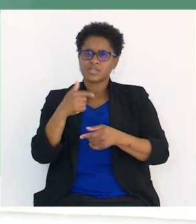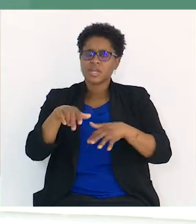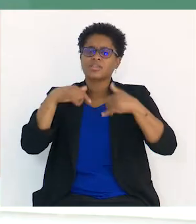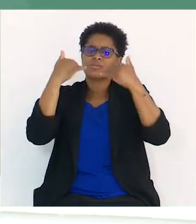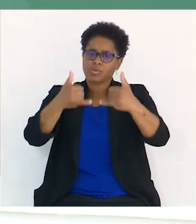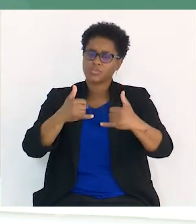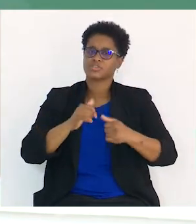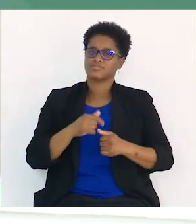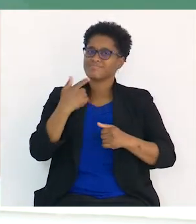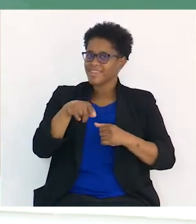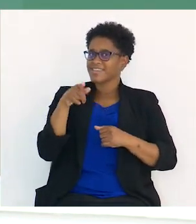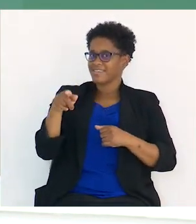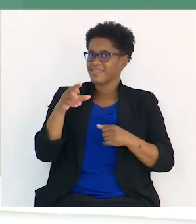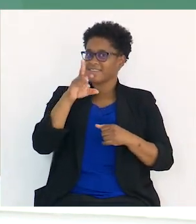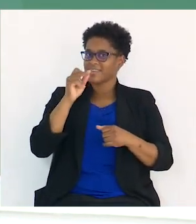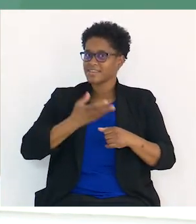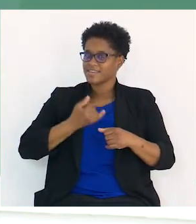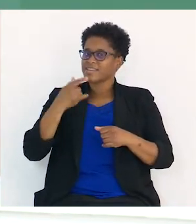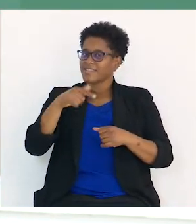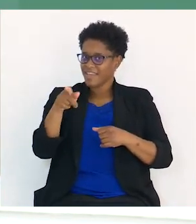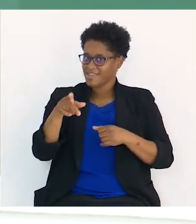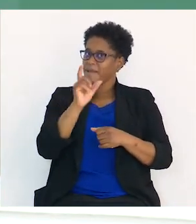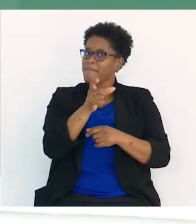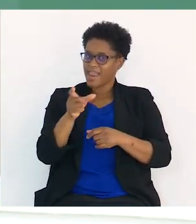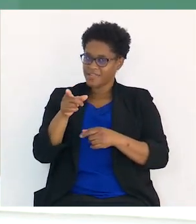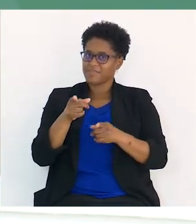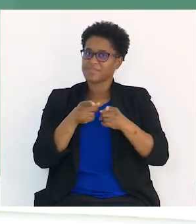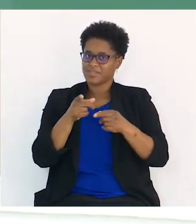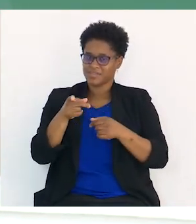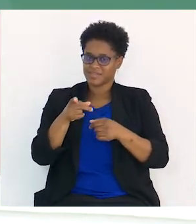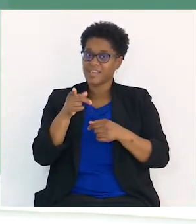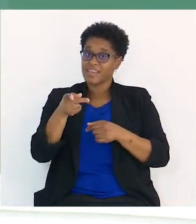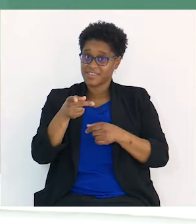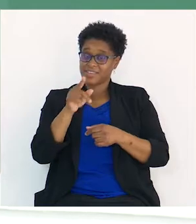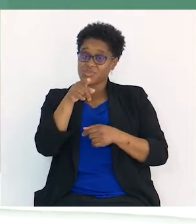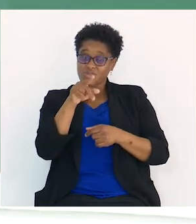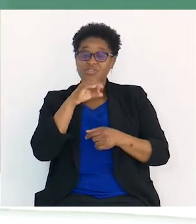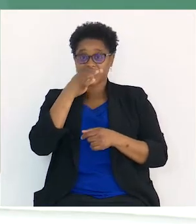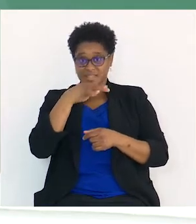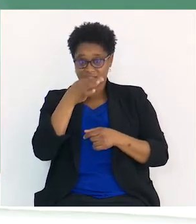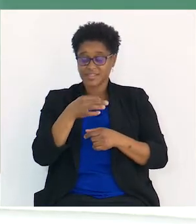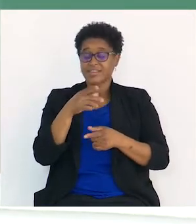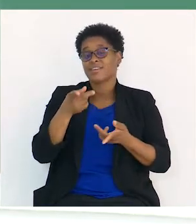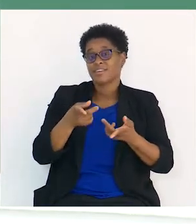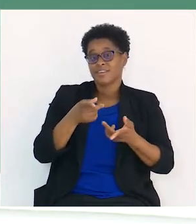depois? Tens radical e tens essa palavrinha, ok? Então aqui tu vais dizer que é